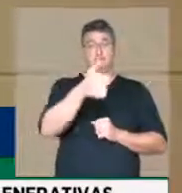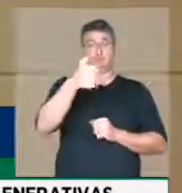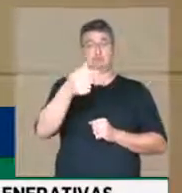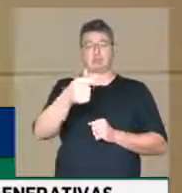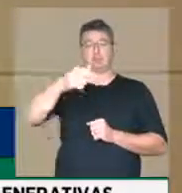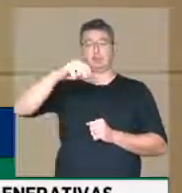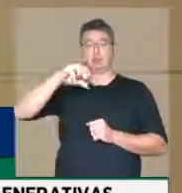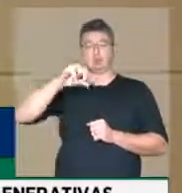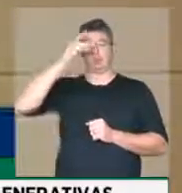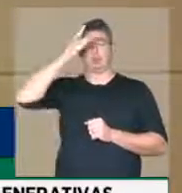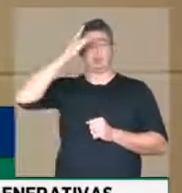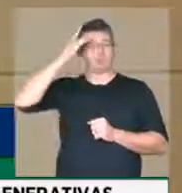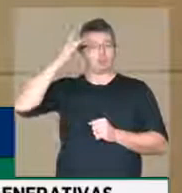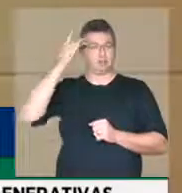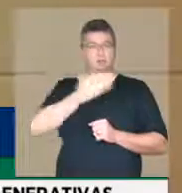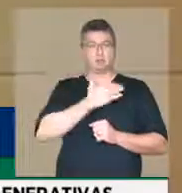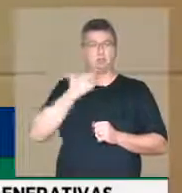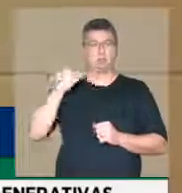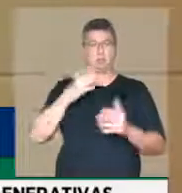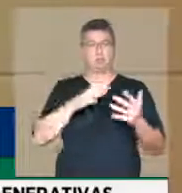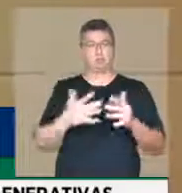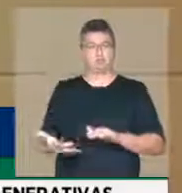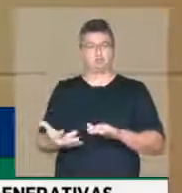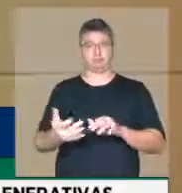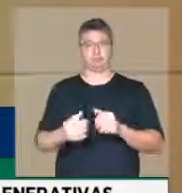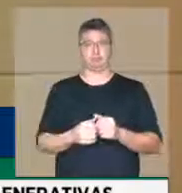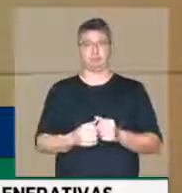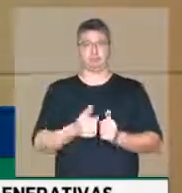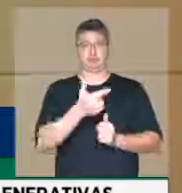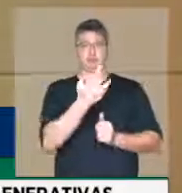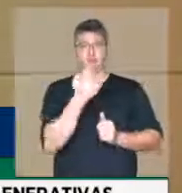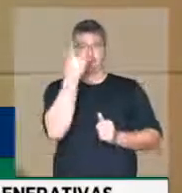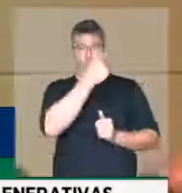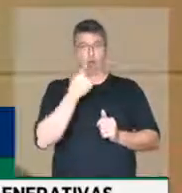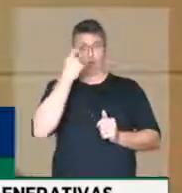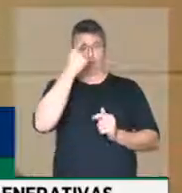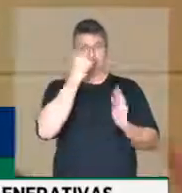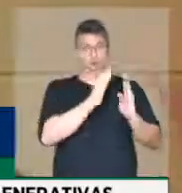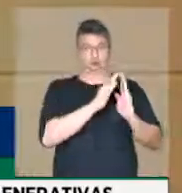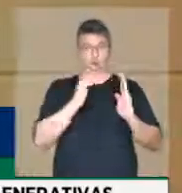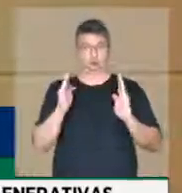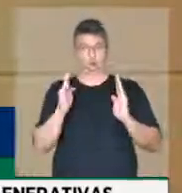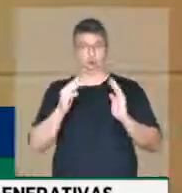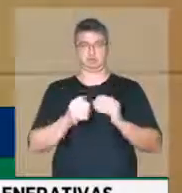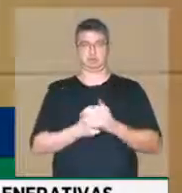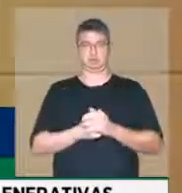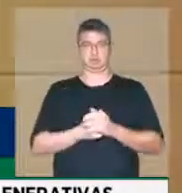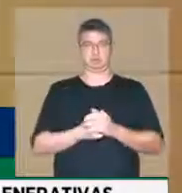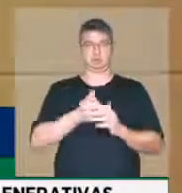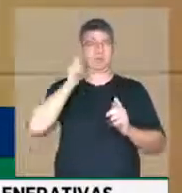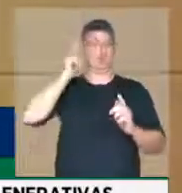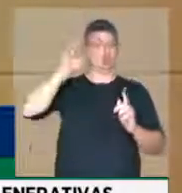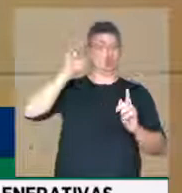1.179 pessoas que morreram, nas últimas 24 horas, contadas de ontem para anteontem.